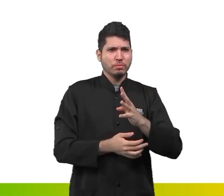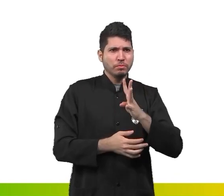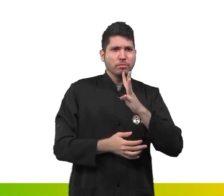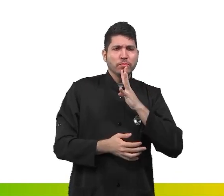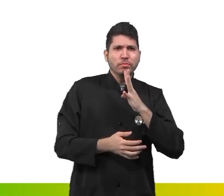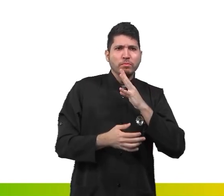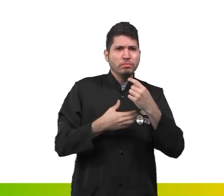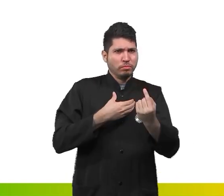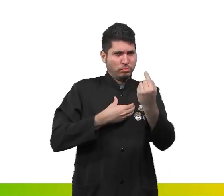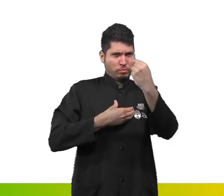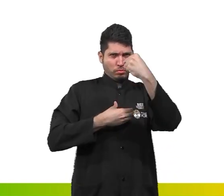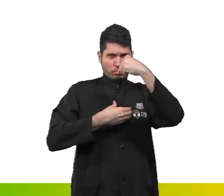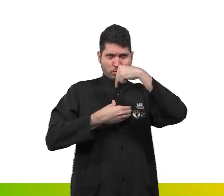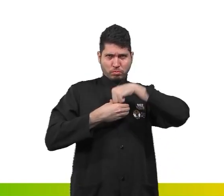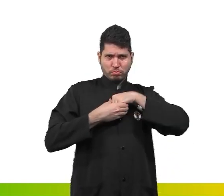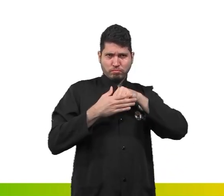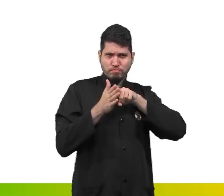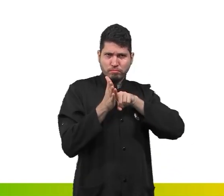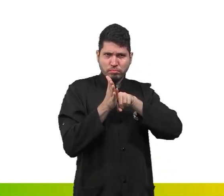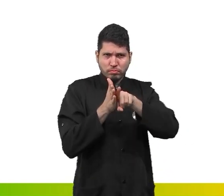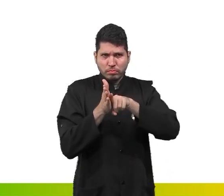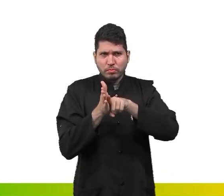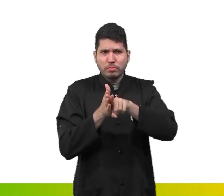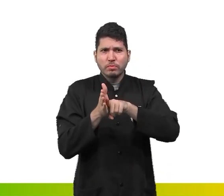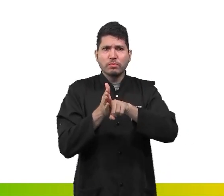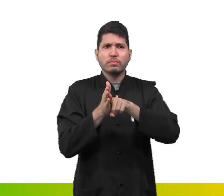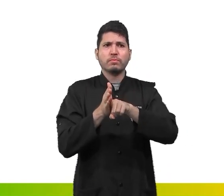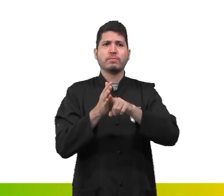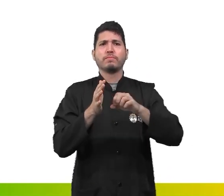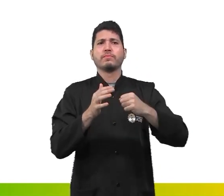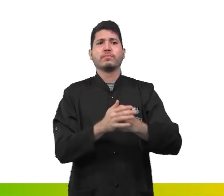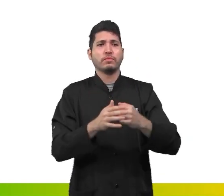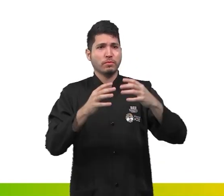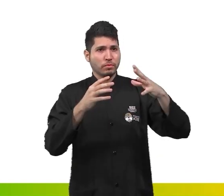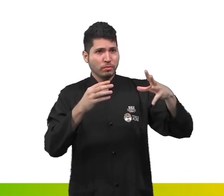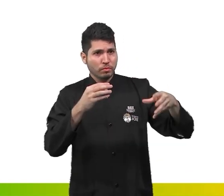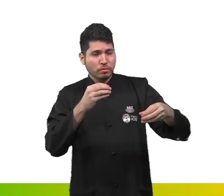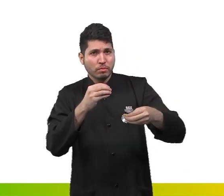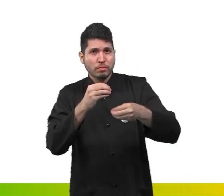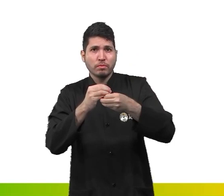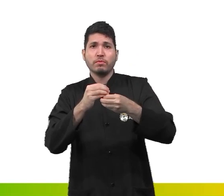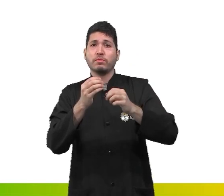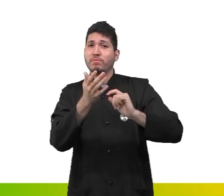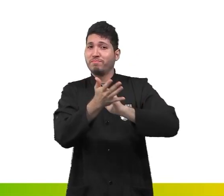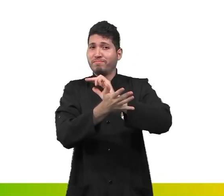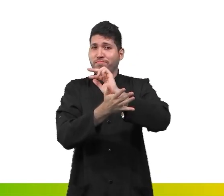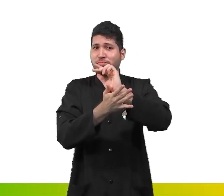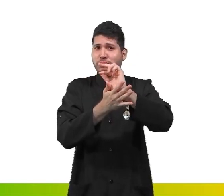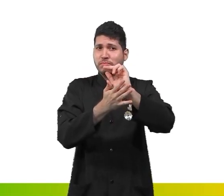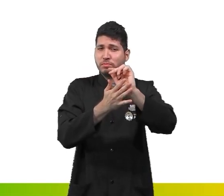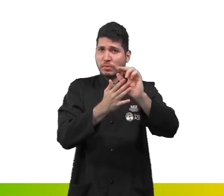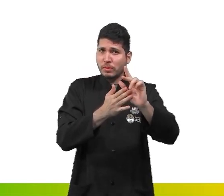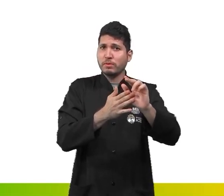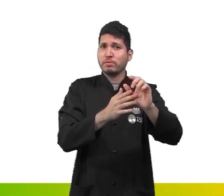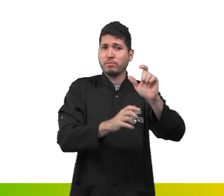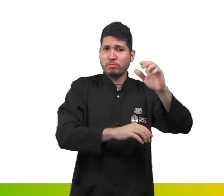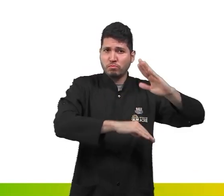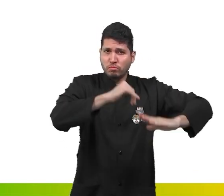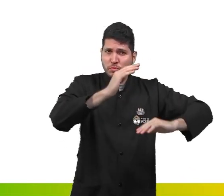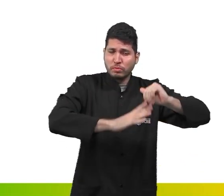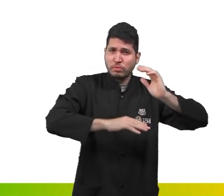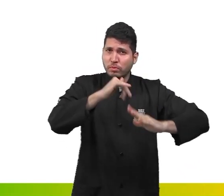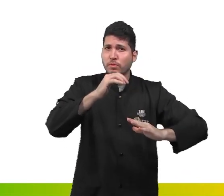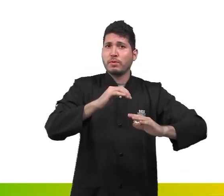subjetivos del investigador, aunque incluya uma grande diversidade de colaboradores de informação. Então, nós temos aqui